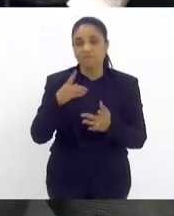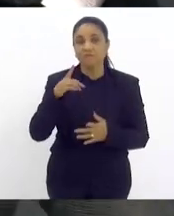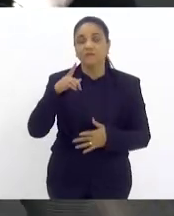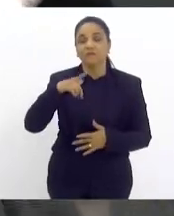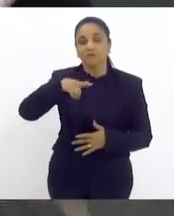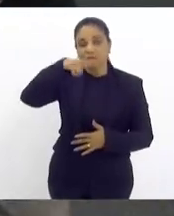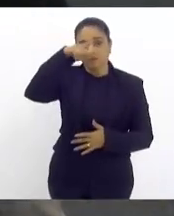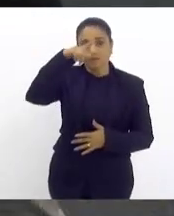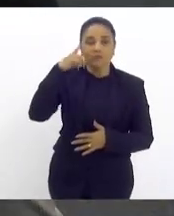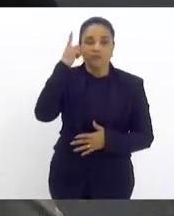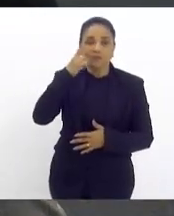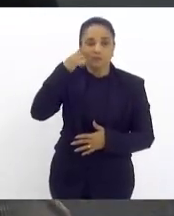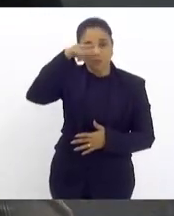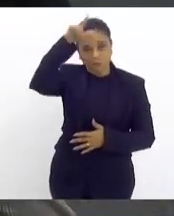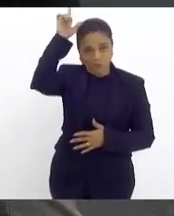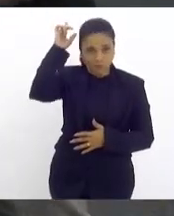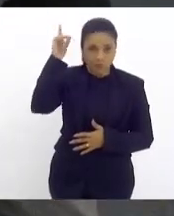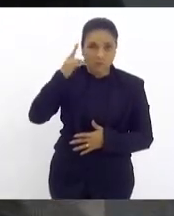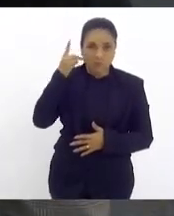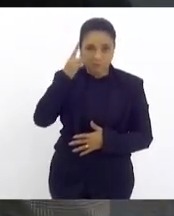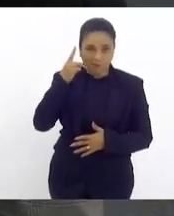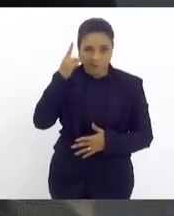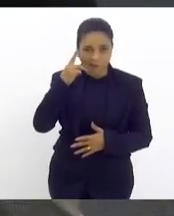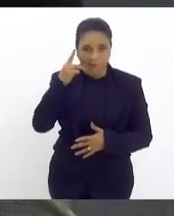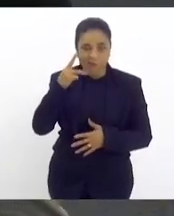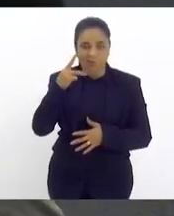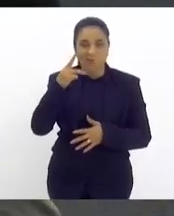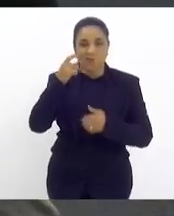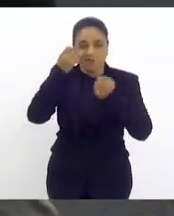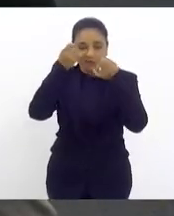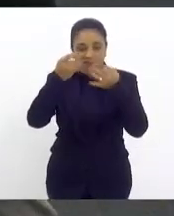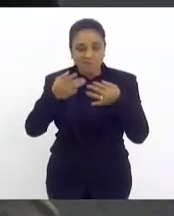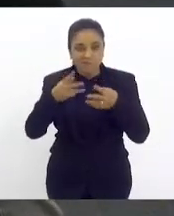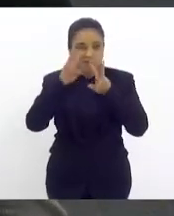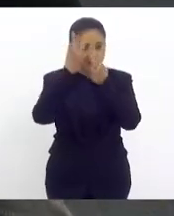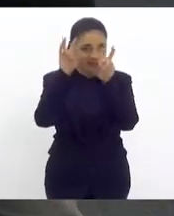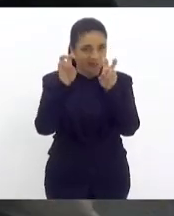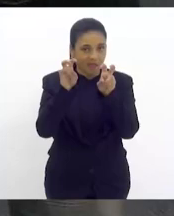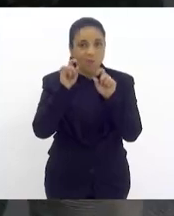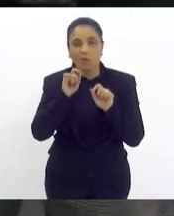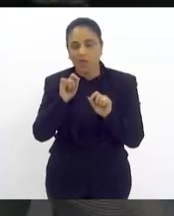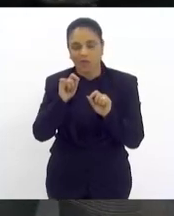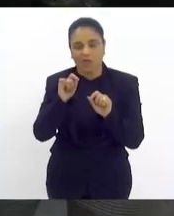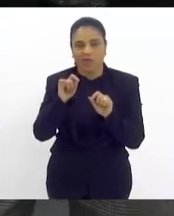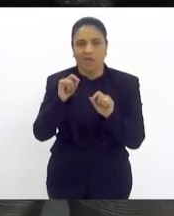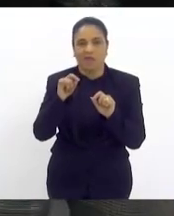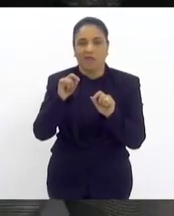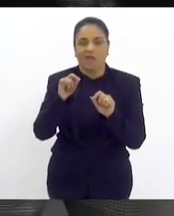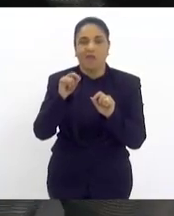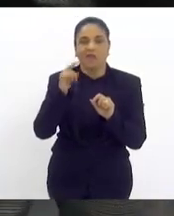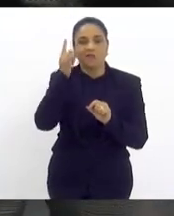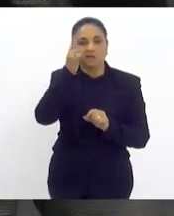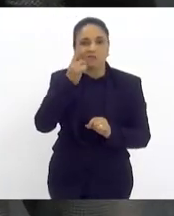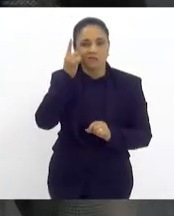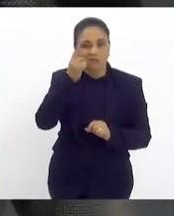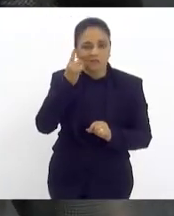fala de um assunto que nós somos vítimas disso